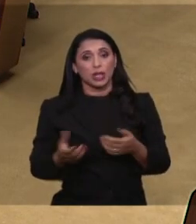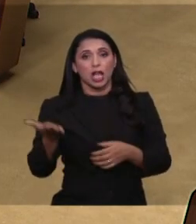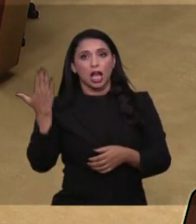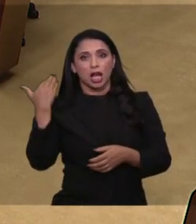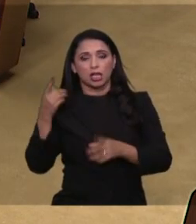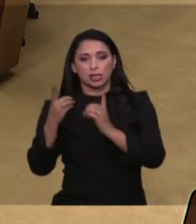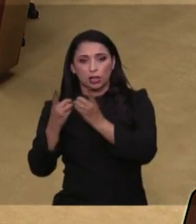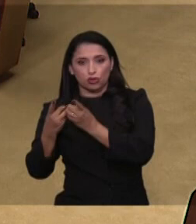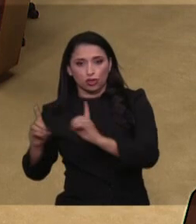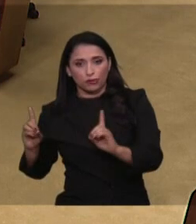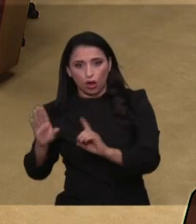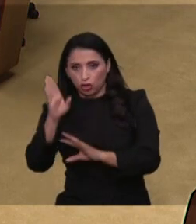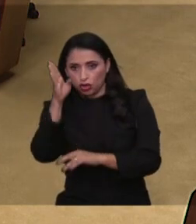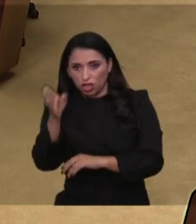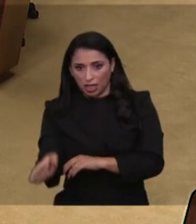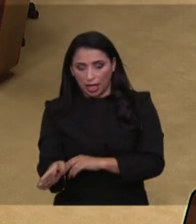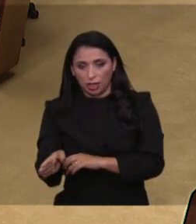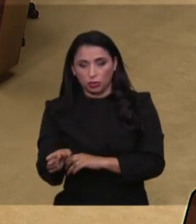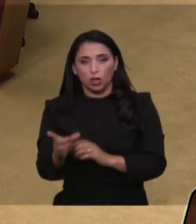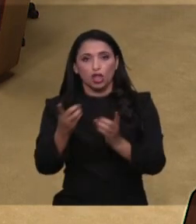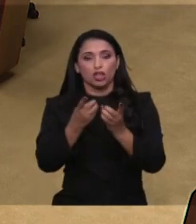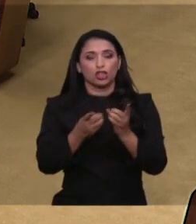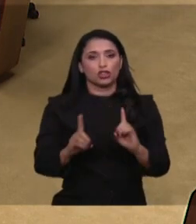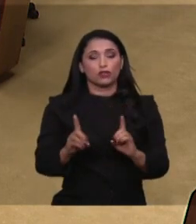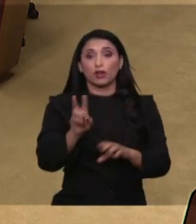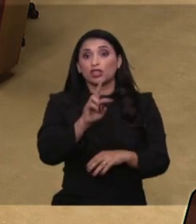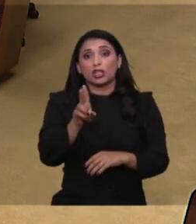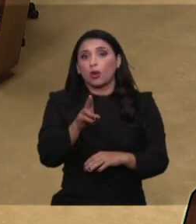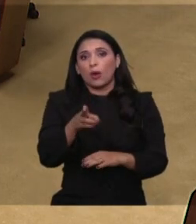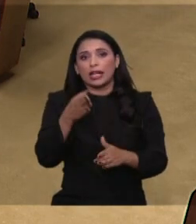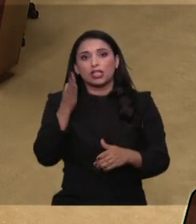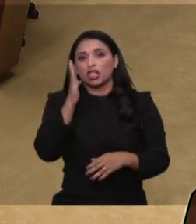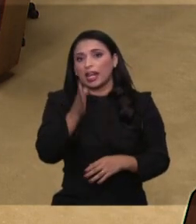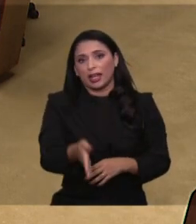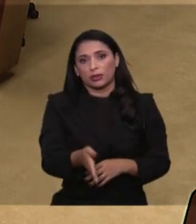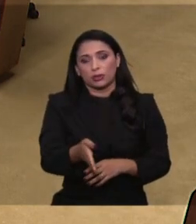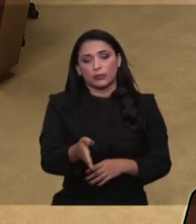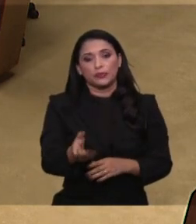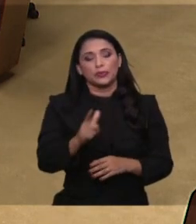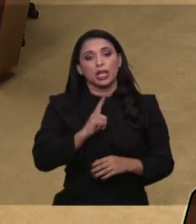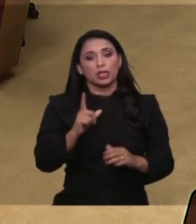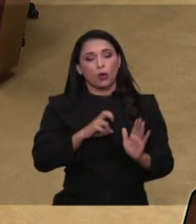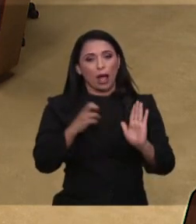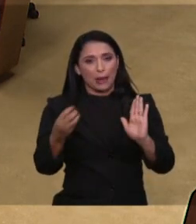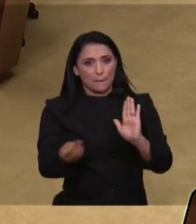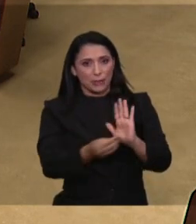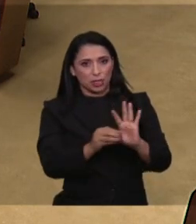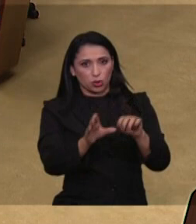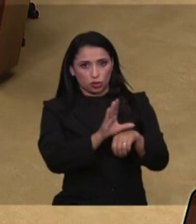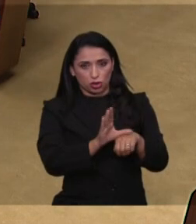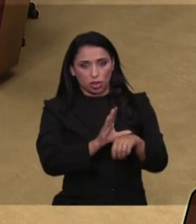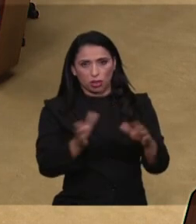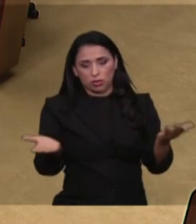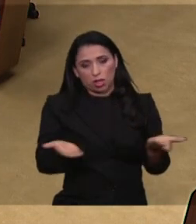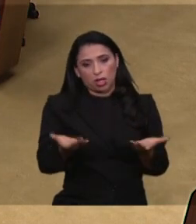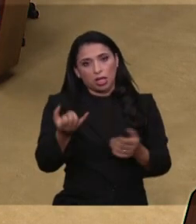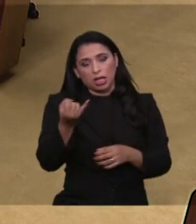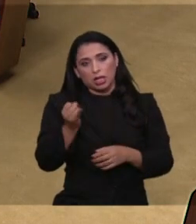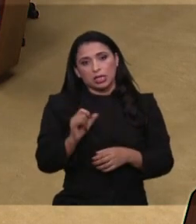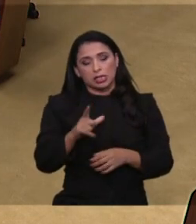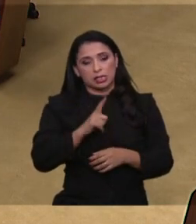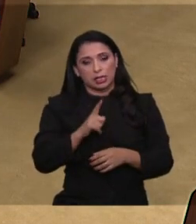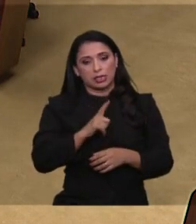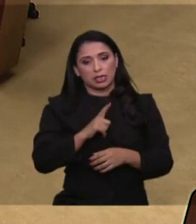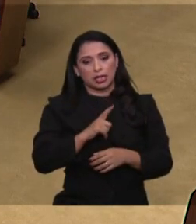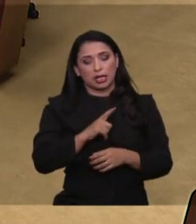divórcio direto. Verdade. E o divórcio indireto. A questão está em se a emenda constitucional de agora manteve ou não essa dualidade. Creio